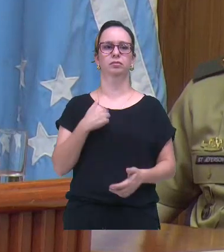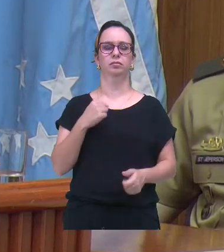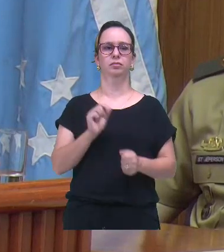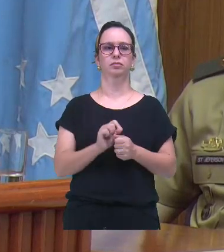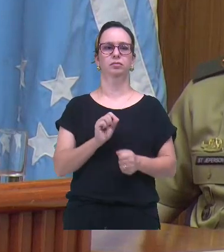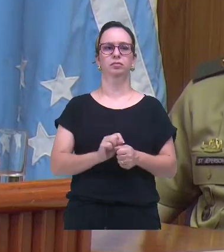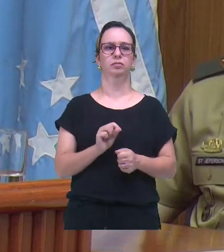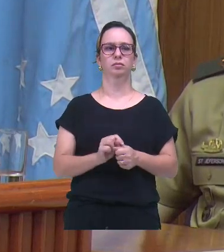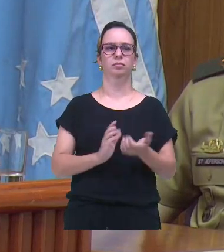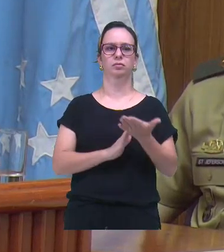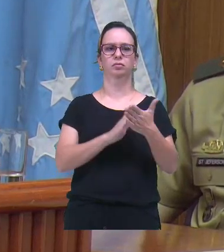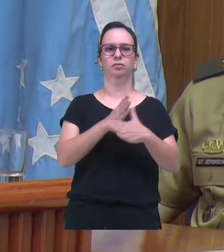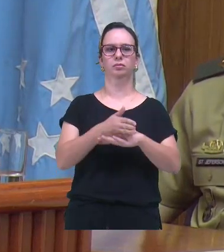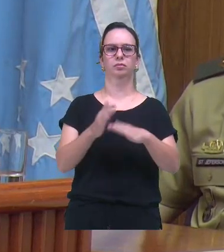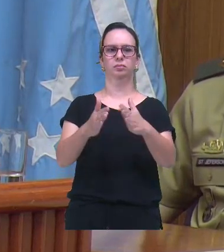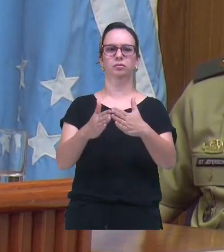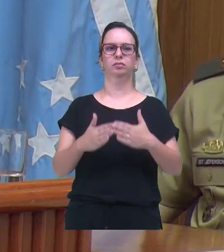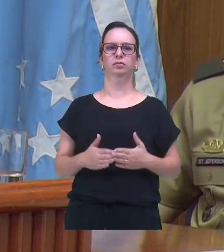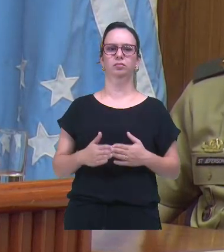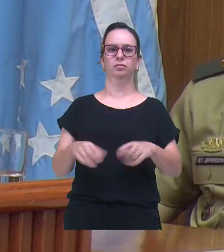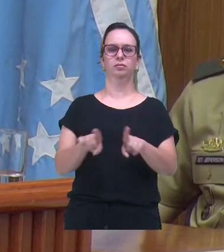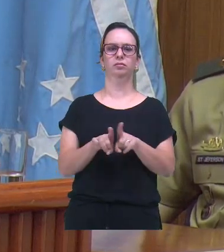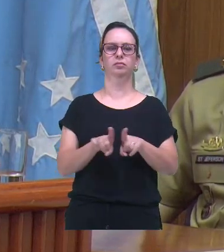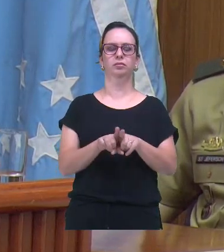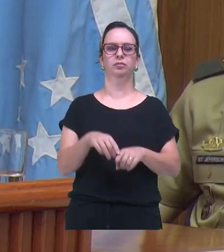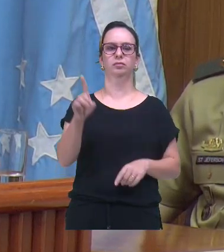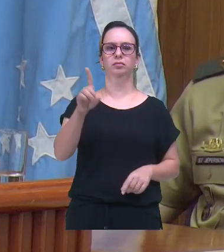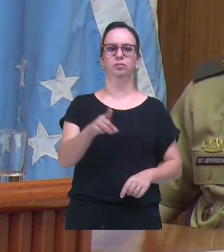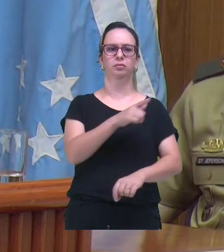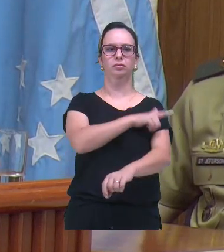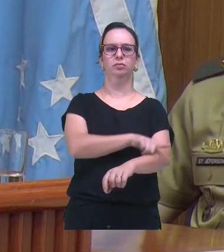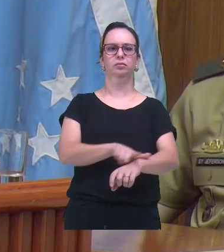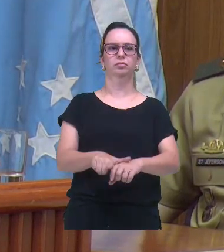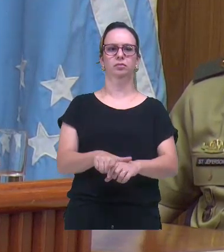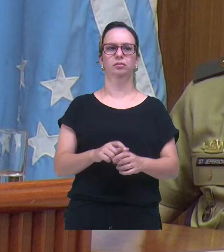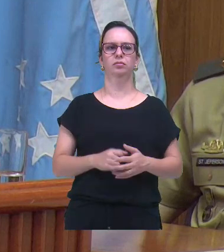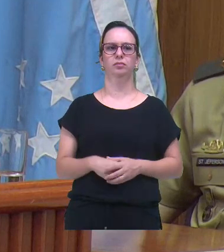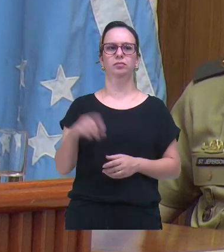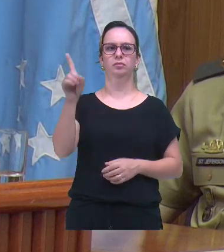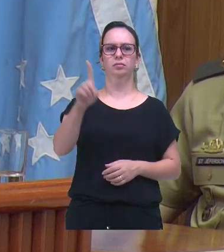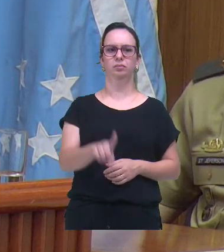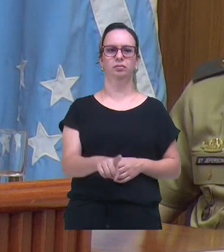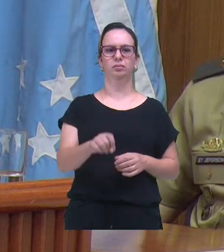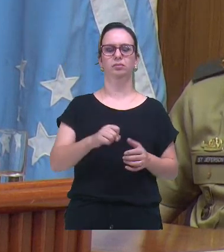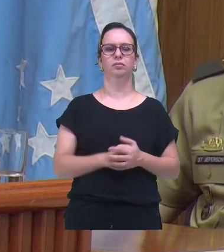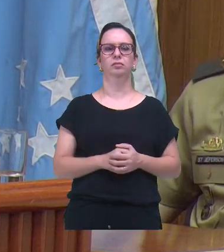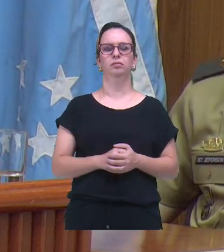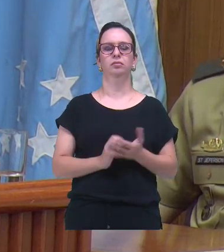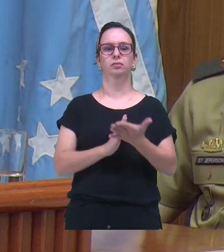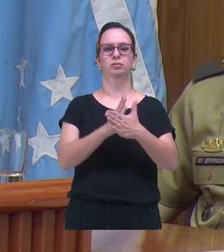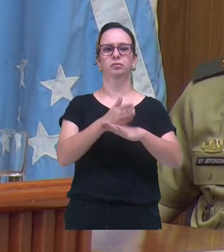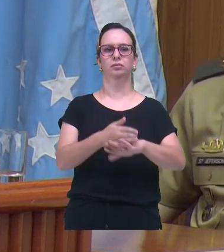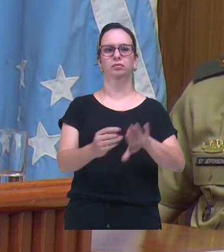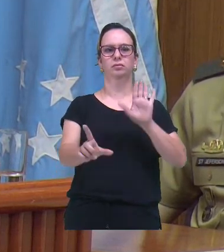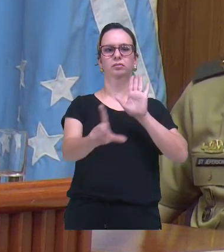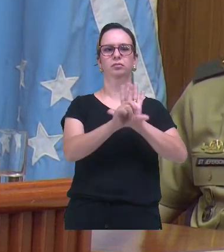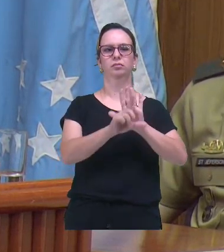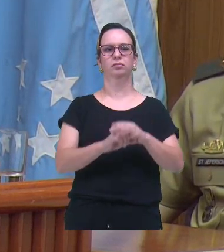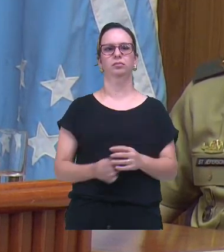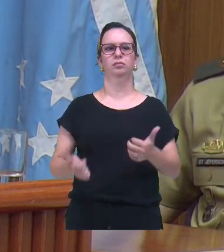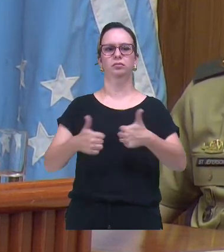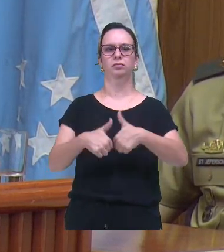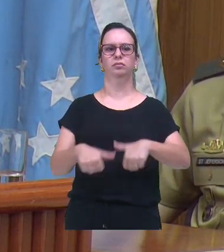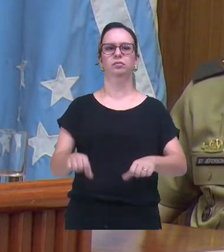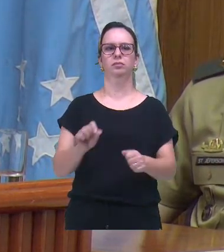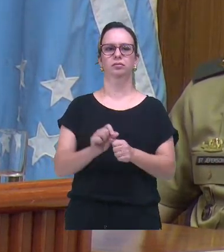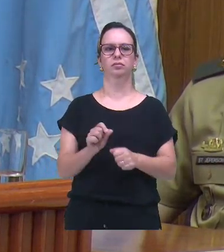um requerimento, como ele é uma honraria, ele cabe, por lei, por regimento, que seja